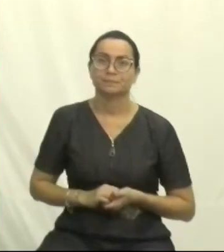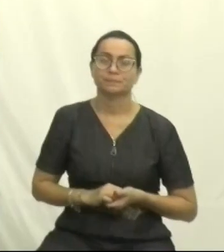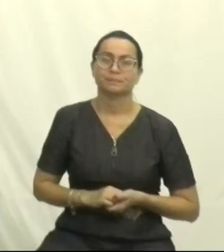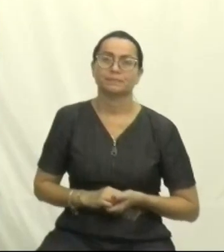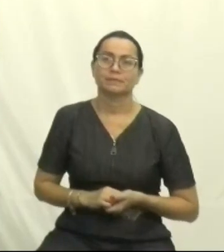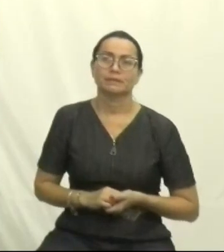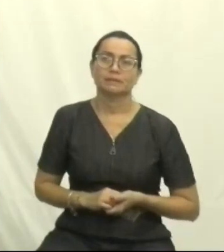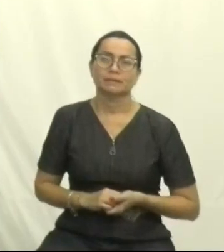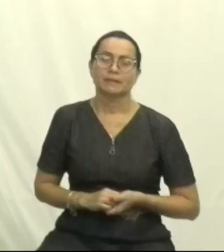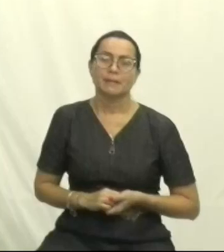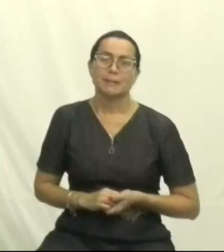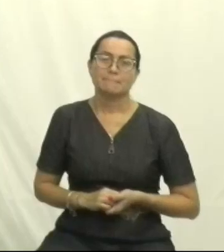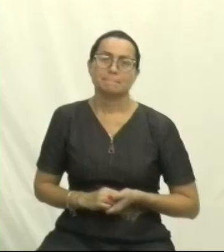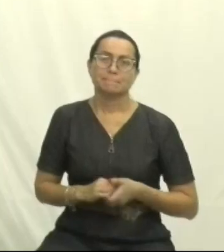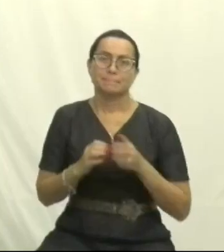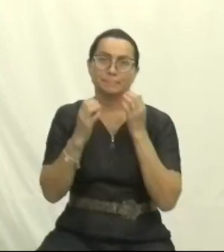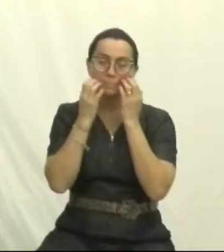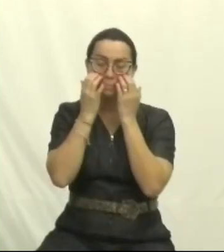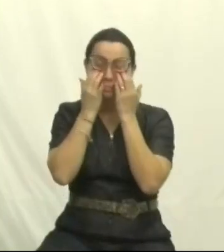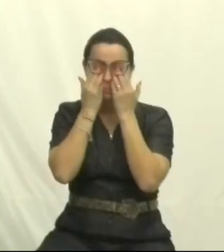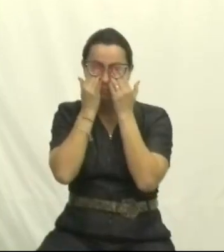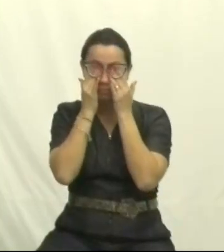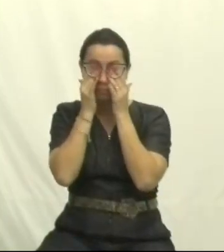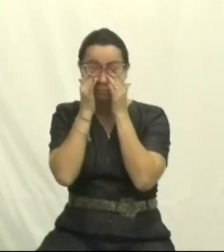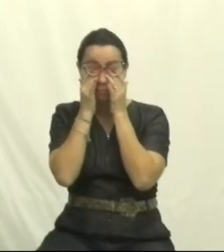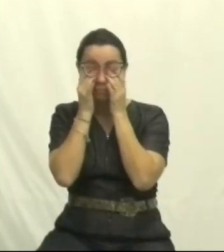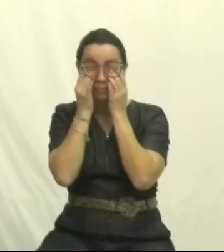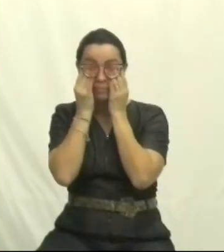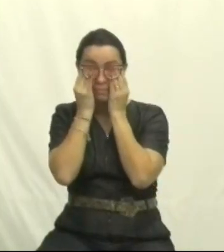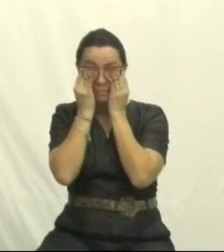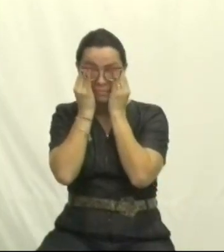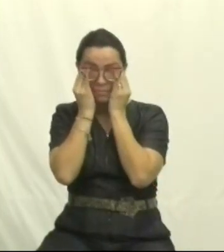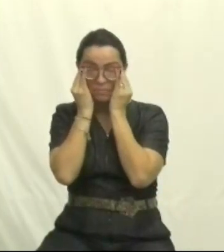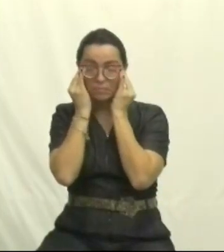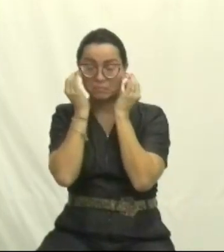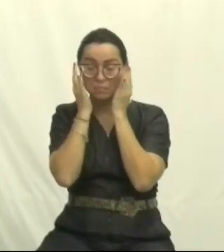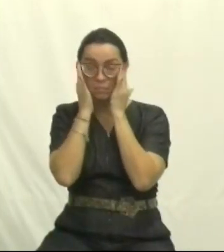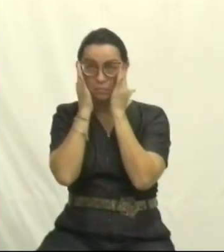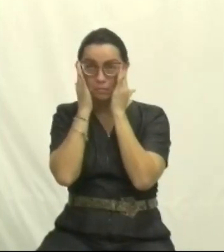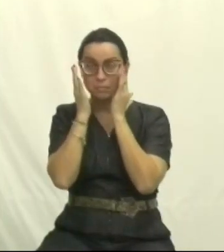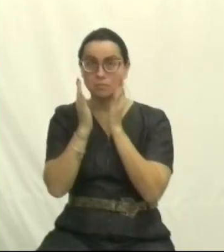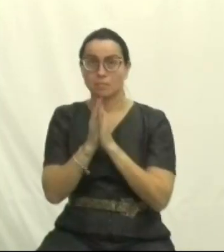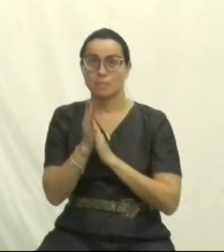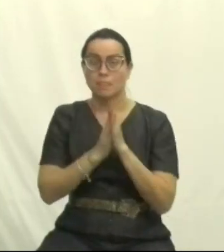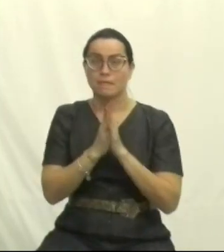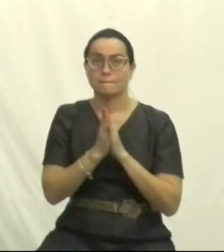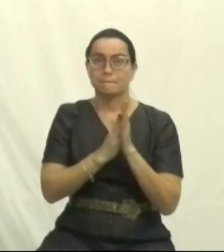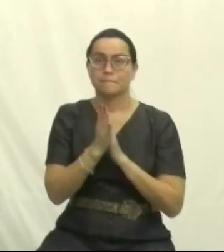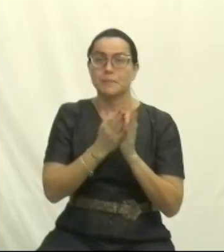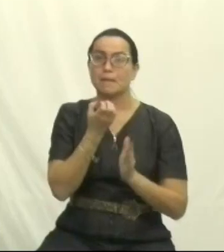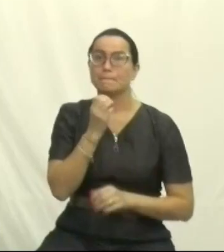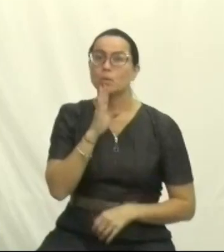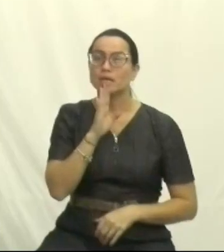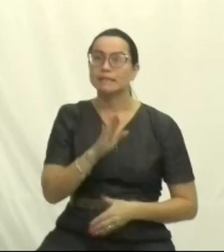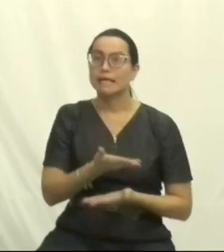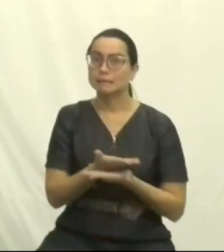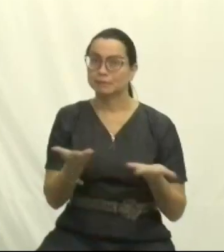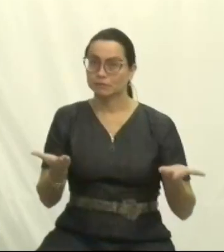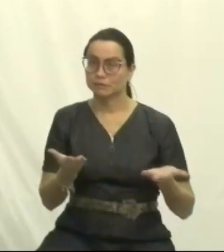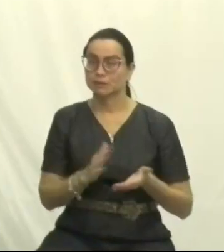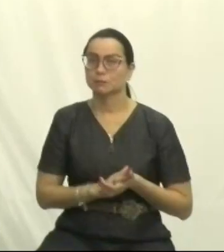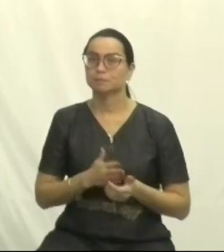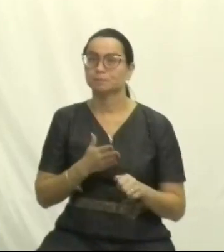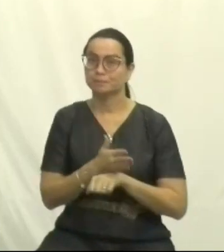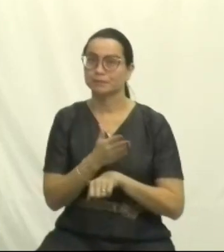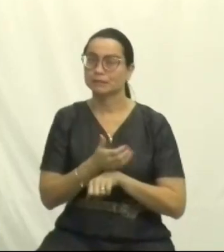é o chefe da sessão que trata disso também. Boa tarde aos membros da mesa, boa tarde, presidente,